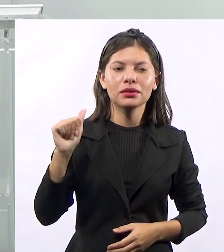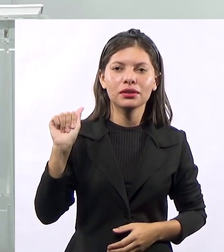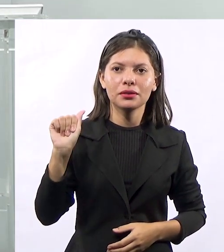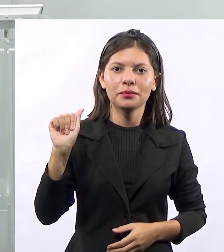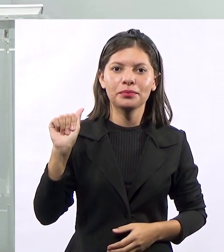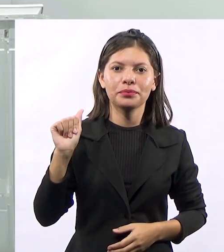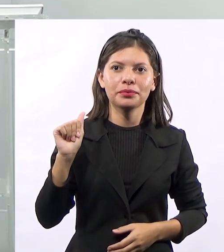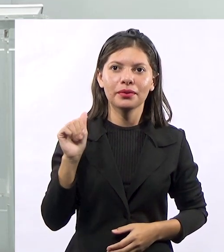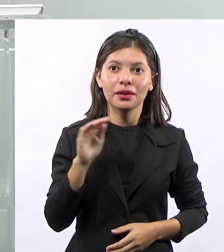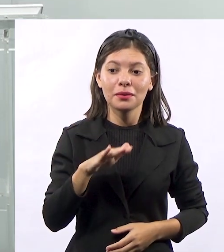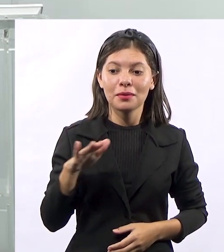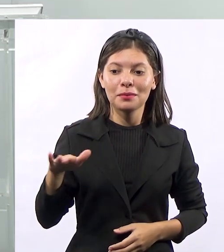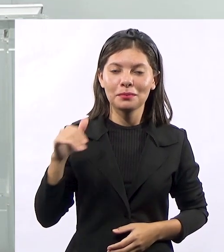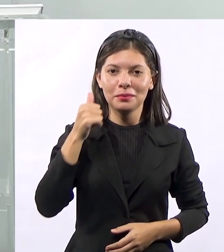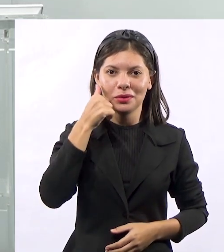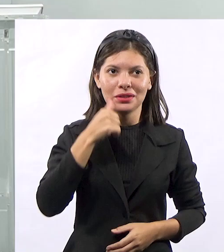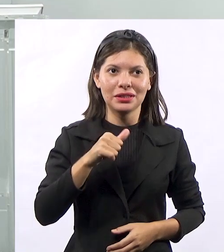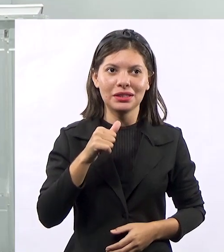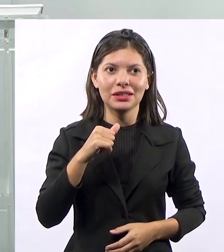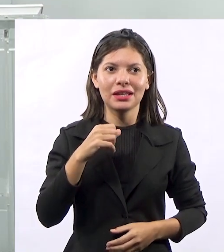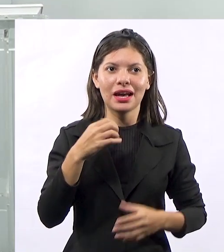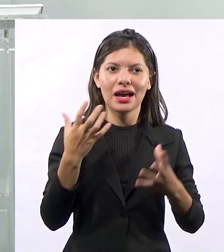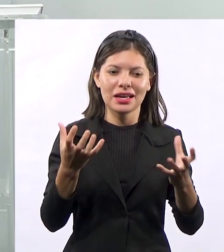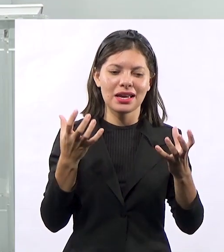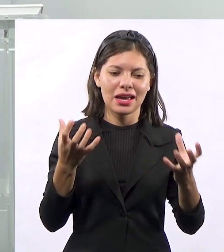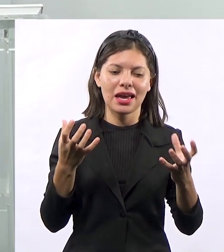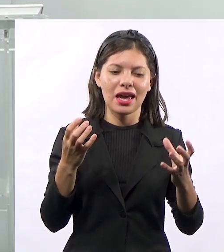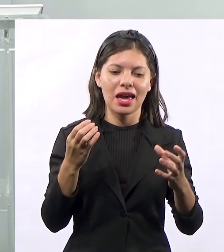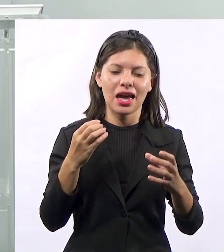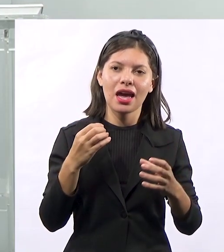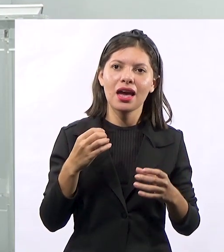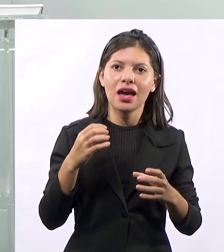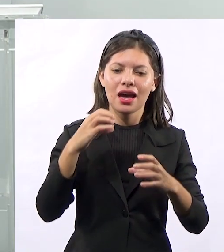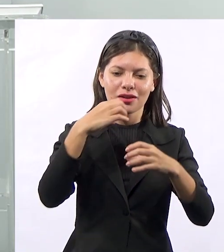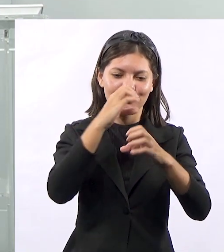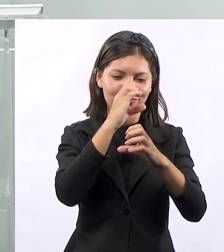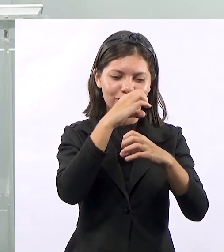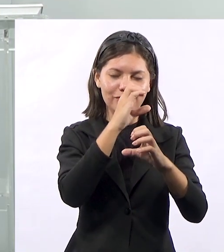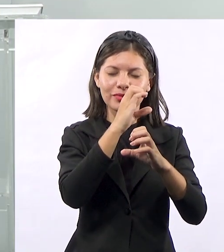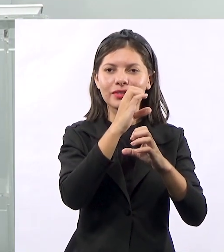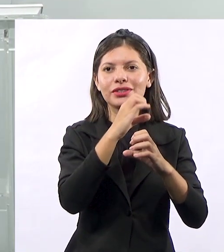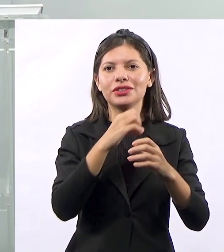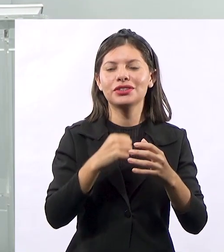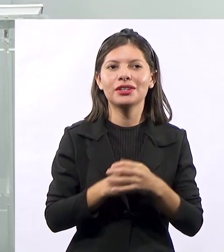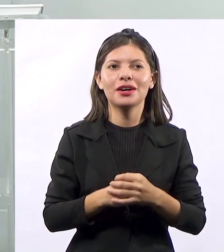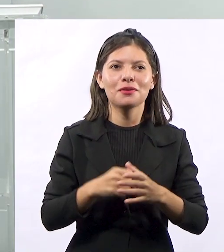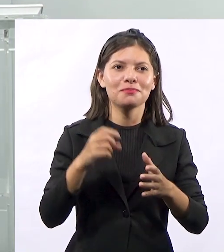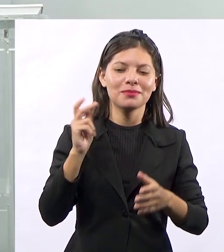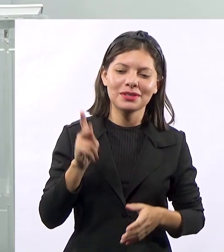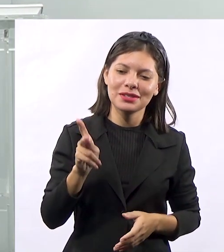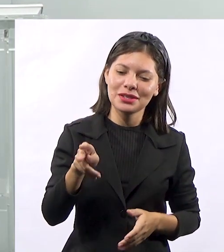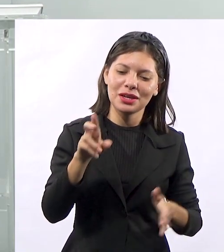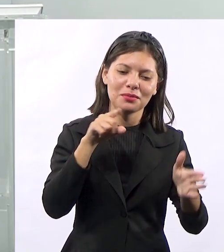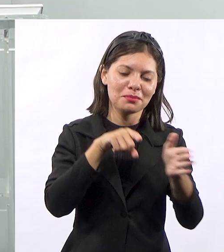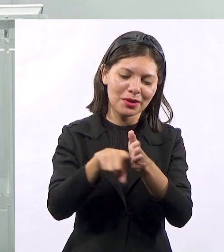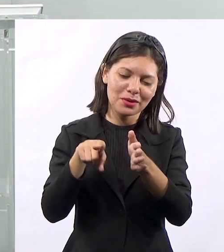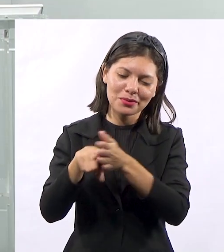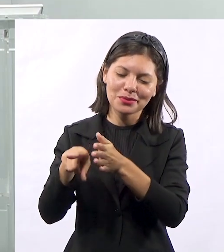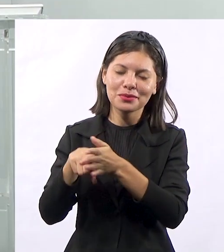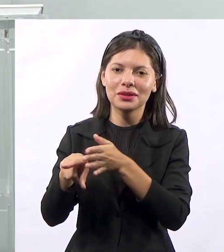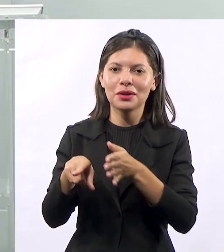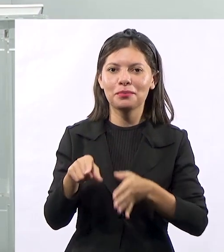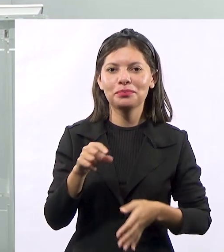principal é a Luna, ela é uma menina e ela quer ser cientista. E ela tem sempre uma pergunta. Então,